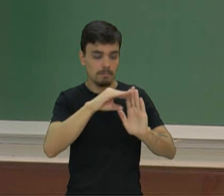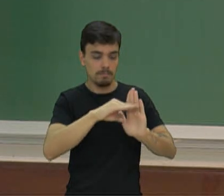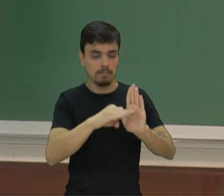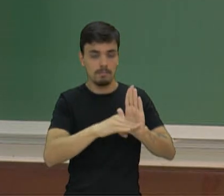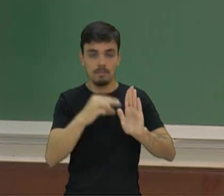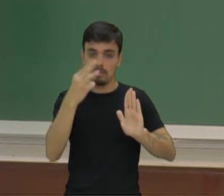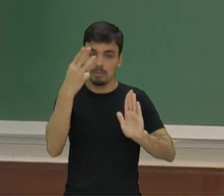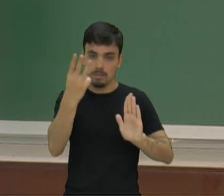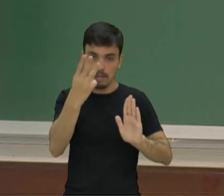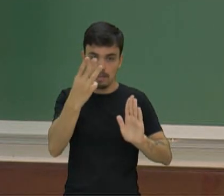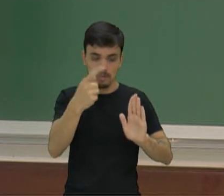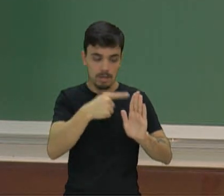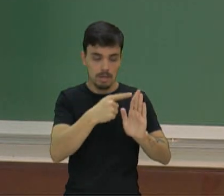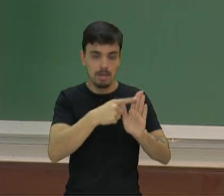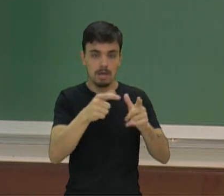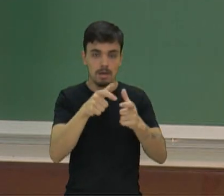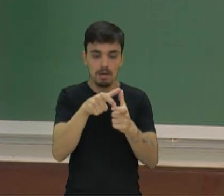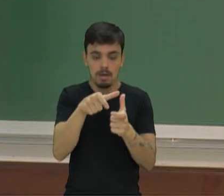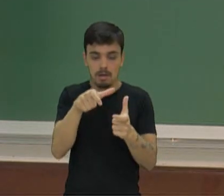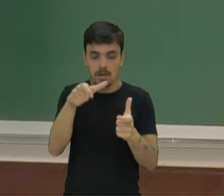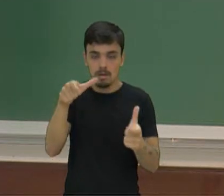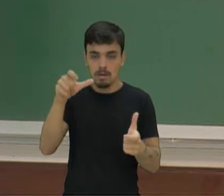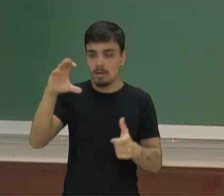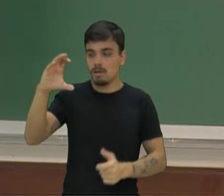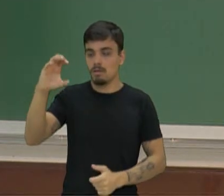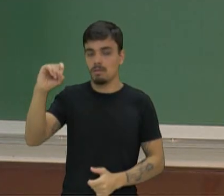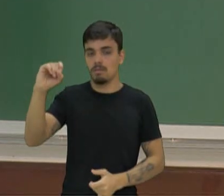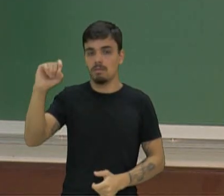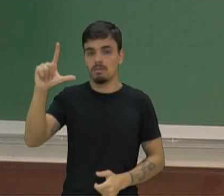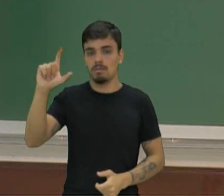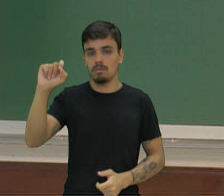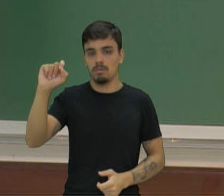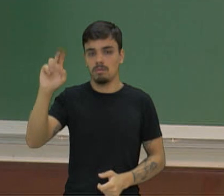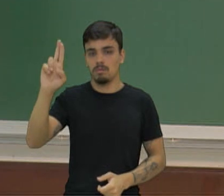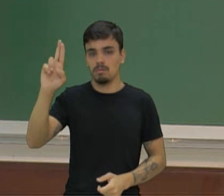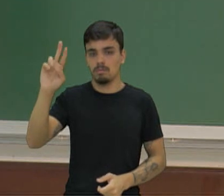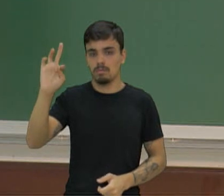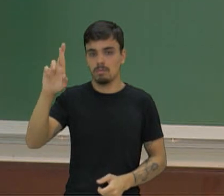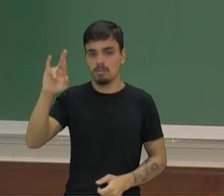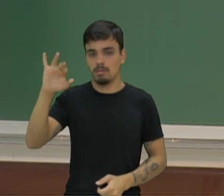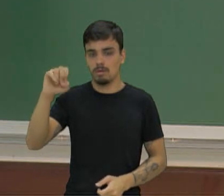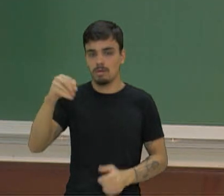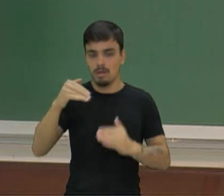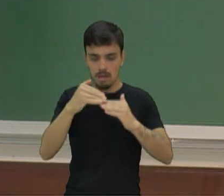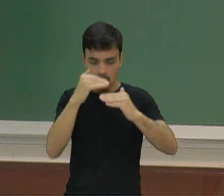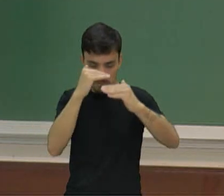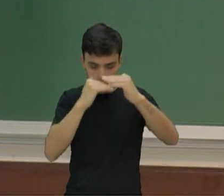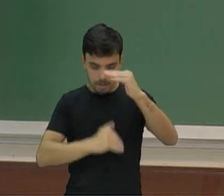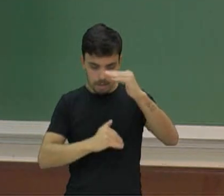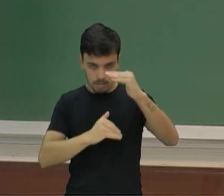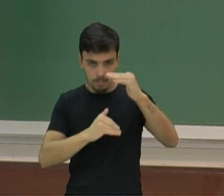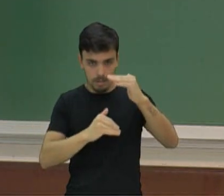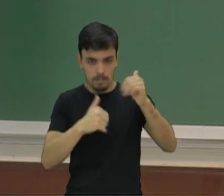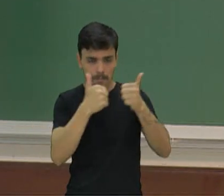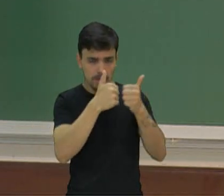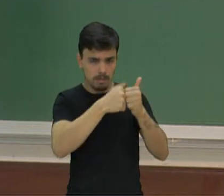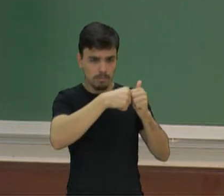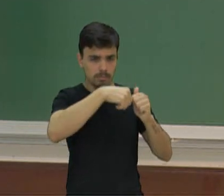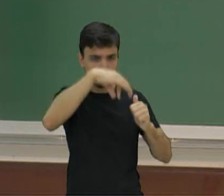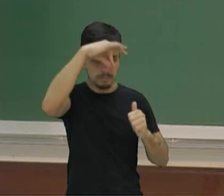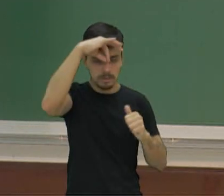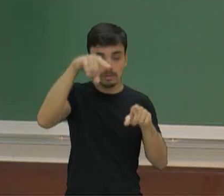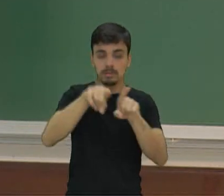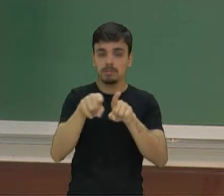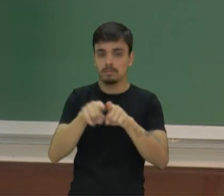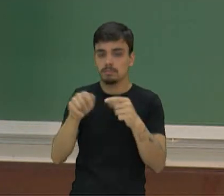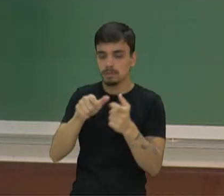Primeiro, dilatação do colo uterino, ou seja, o colo uterino, aquela parte debaixo do útero lá antes de chegar na vagina, ele tem que dilatar, tem que aumentar de tamanho